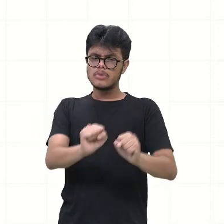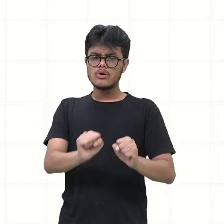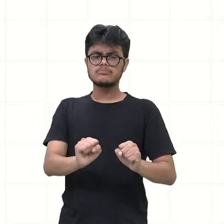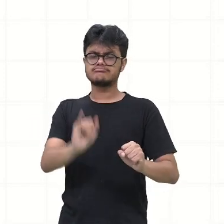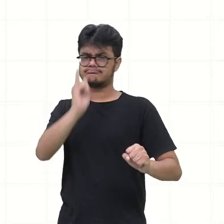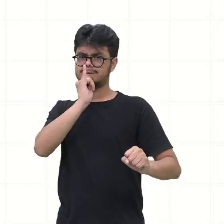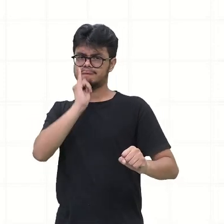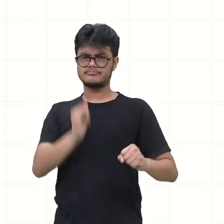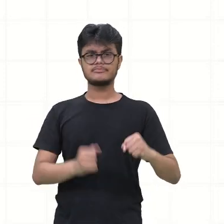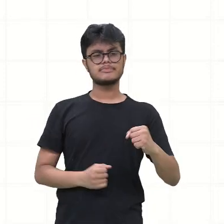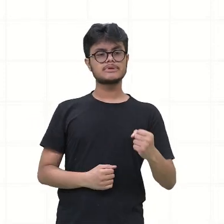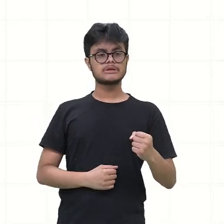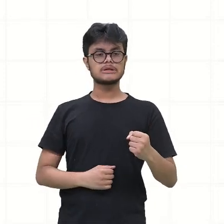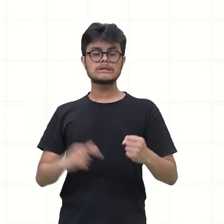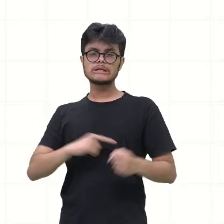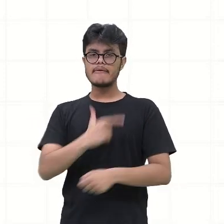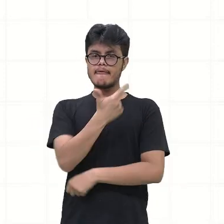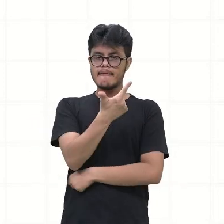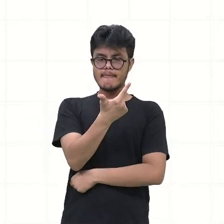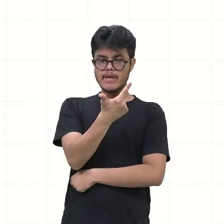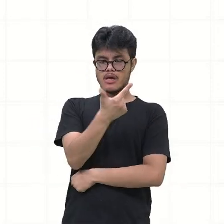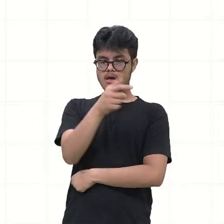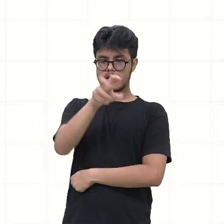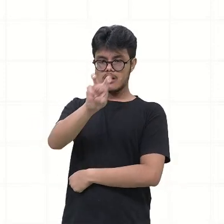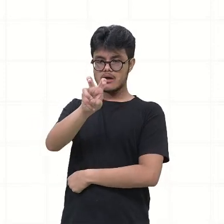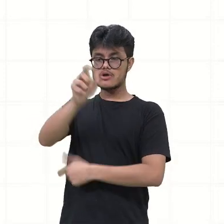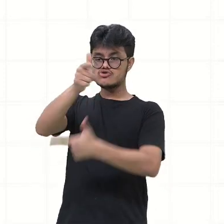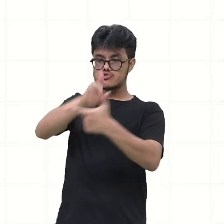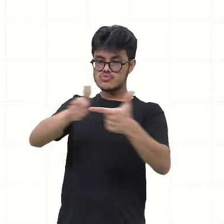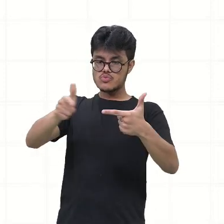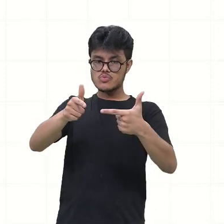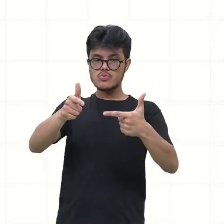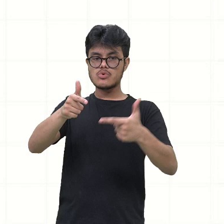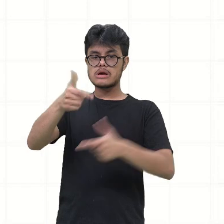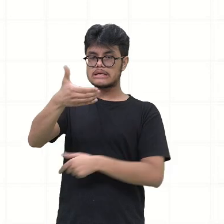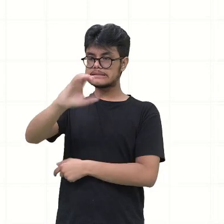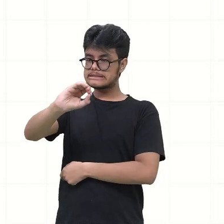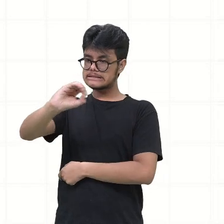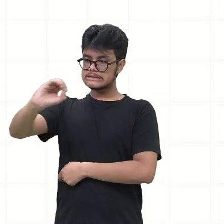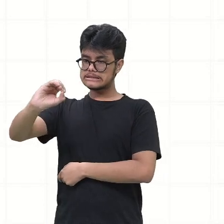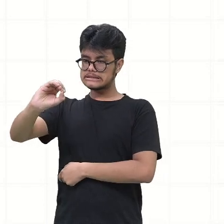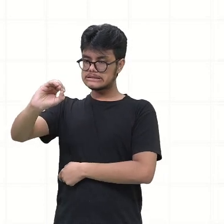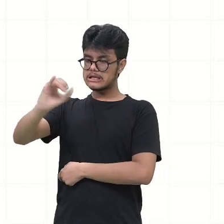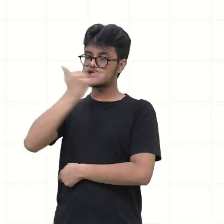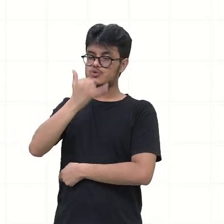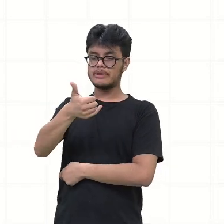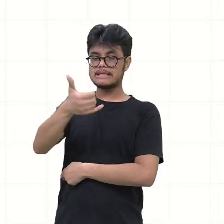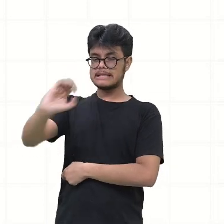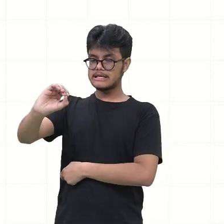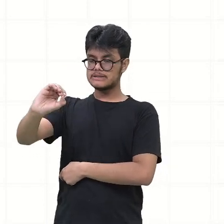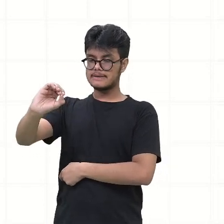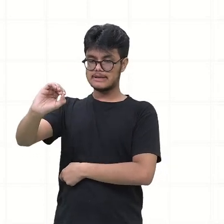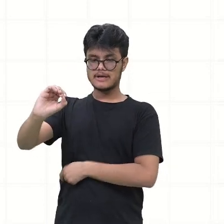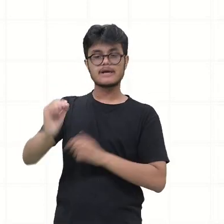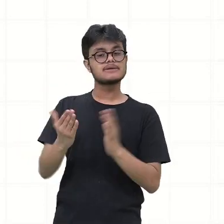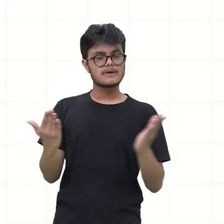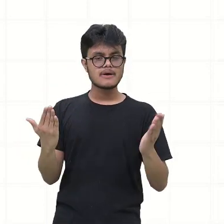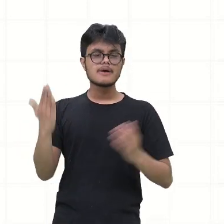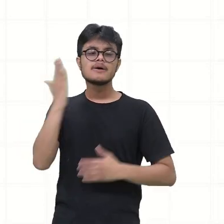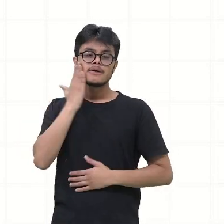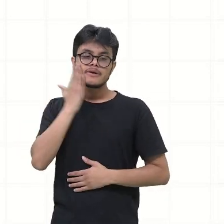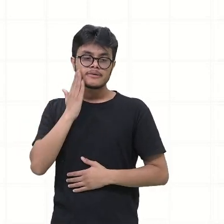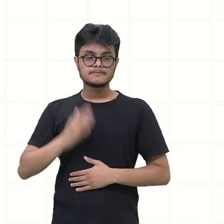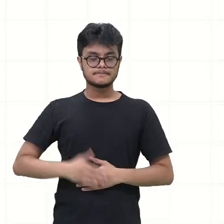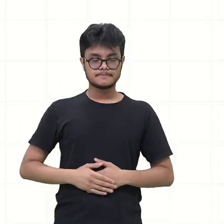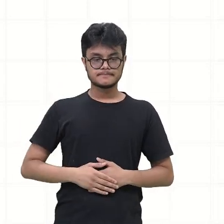sendo 25 dividido por 10. Então, novamente,